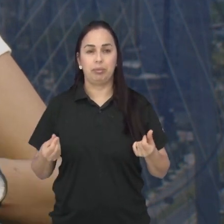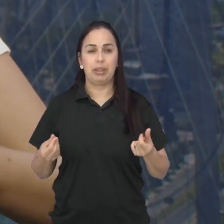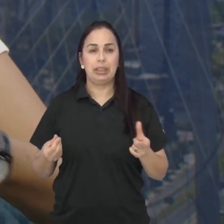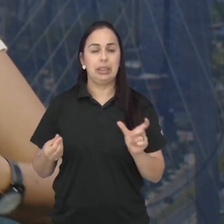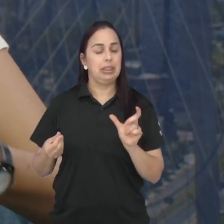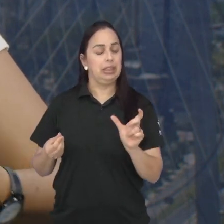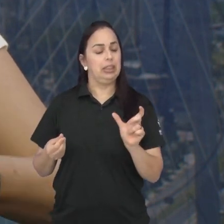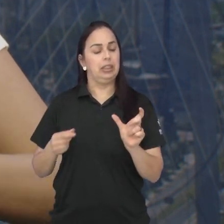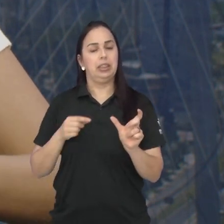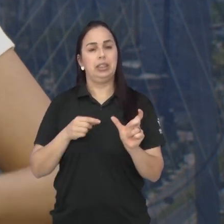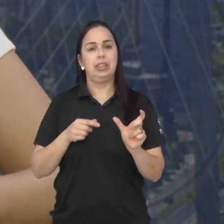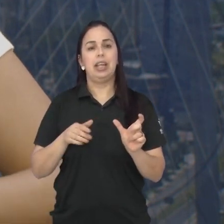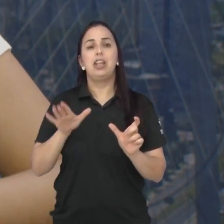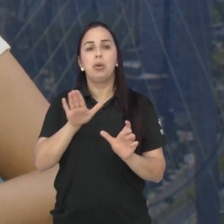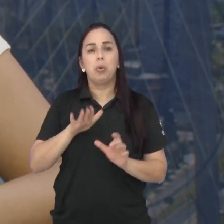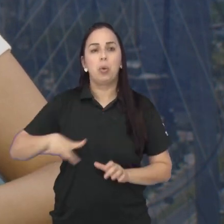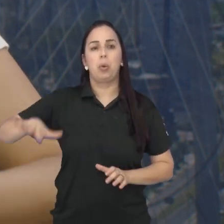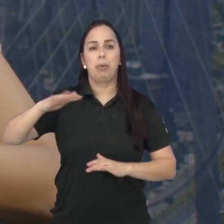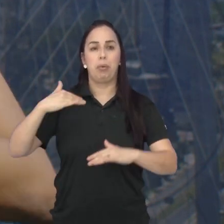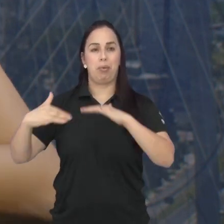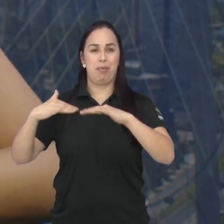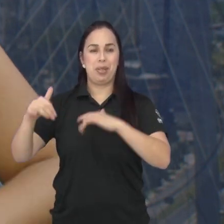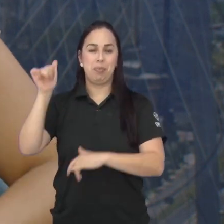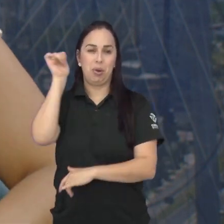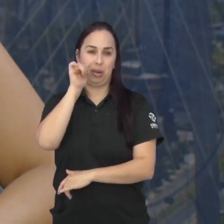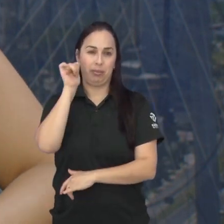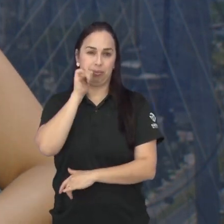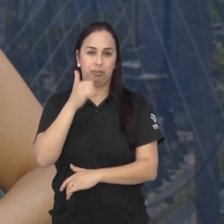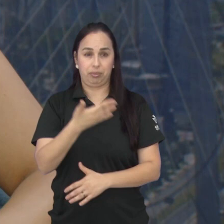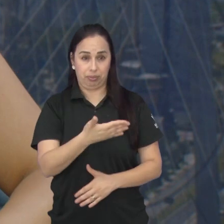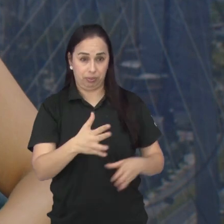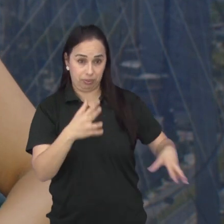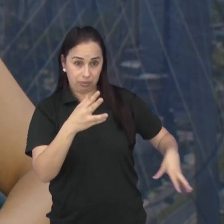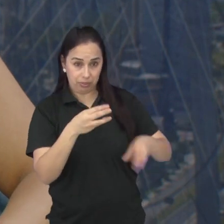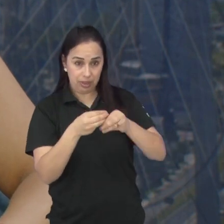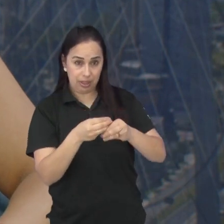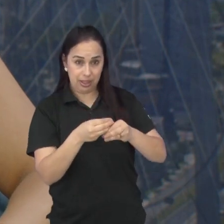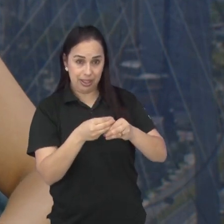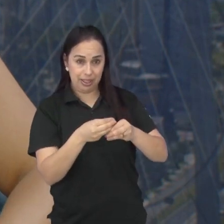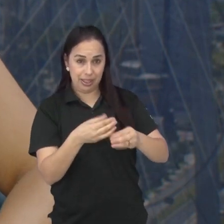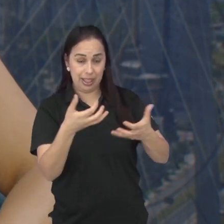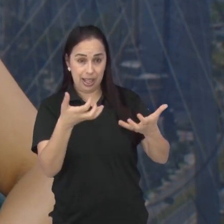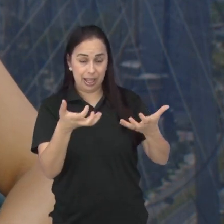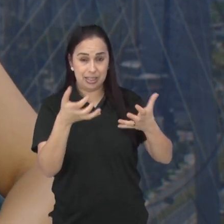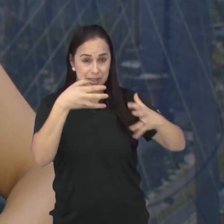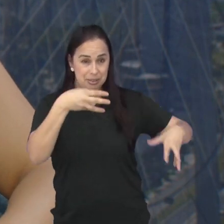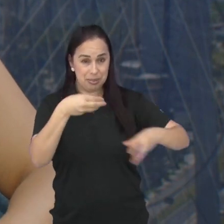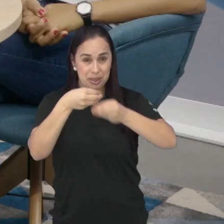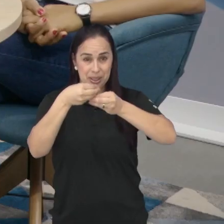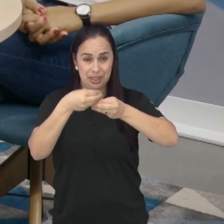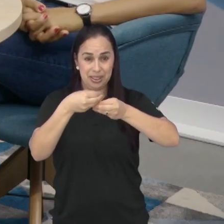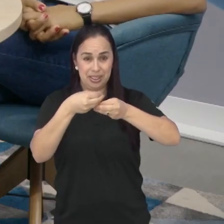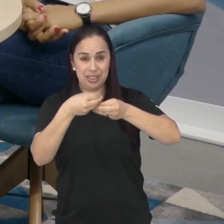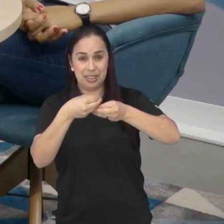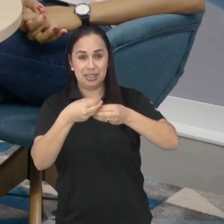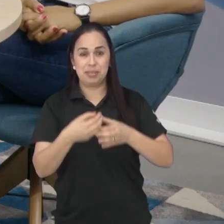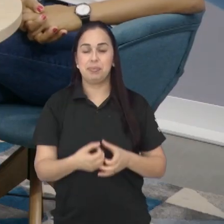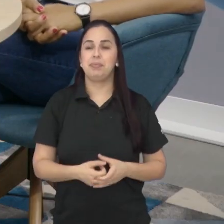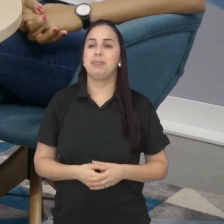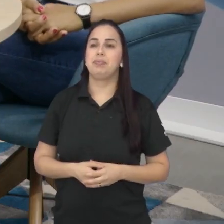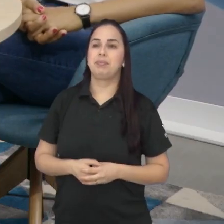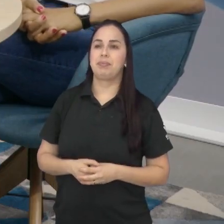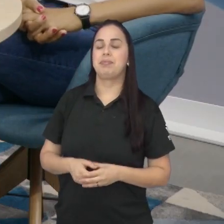calcada, né, no movimento de mulheres. Então, não sei se a Rosa quer falar um pouquinho também dessas impressões